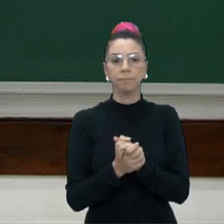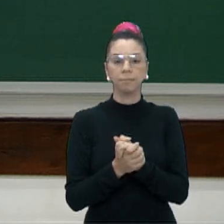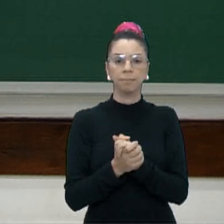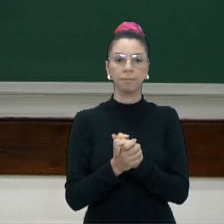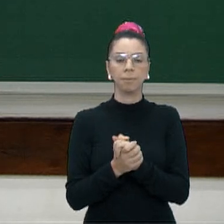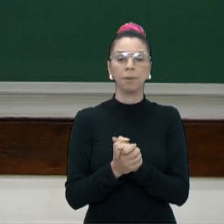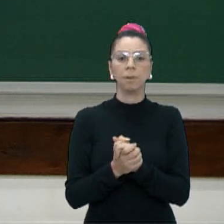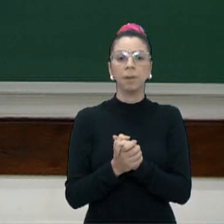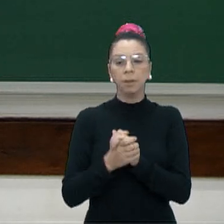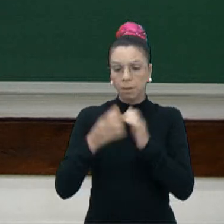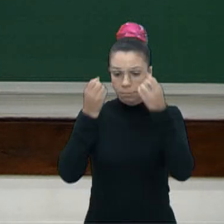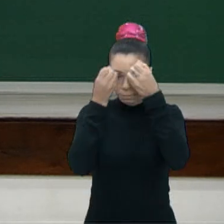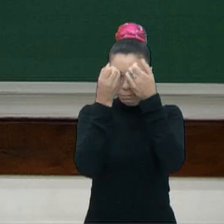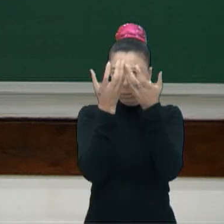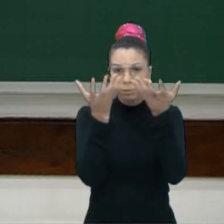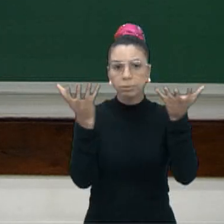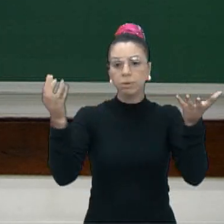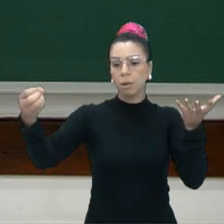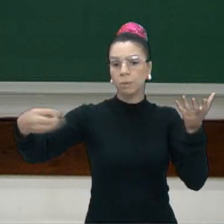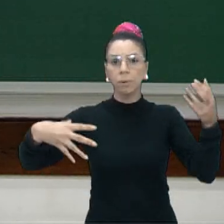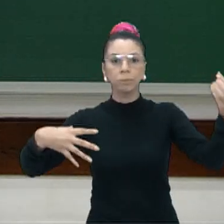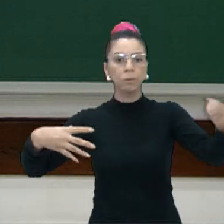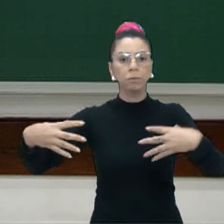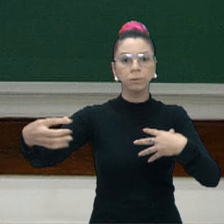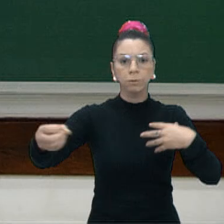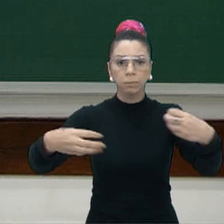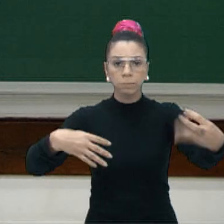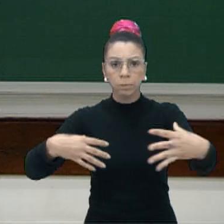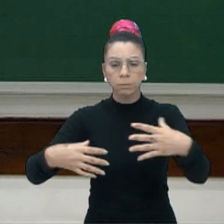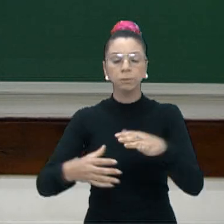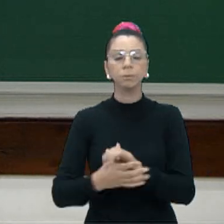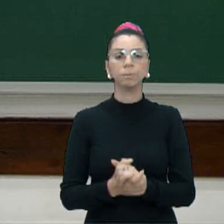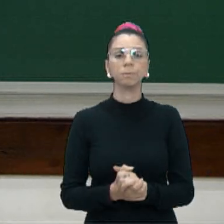gerativa, que gera coisas novas.